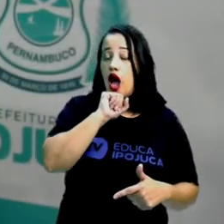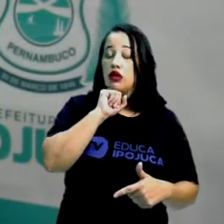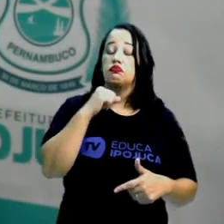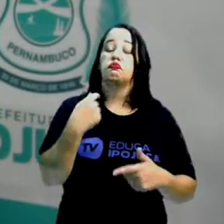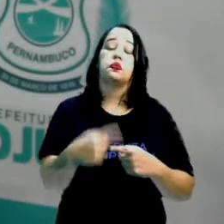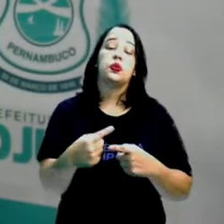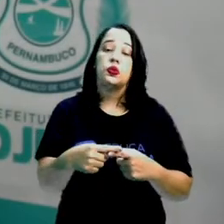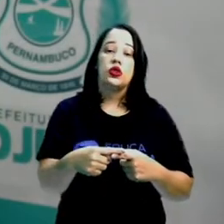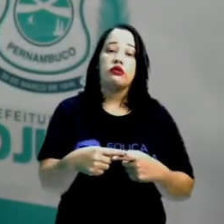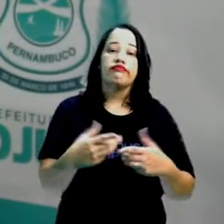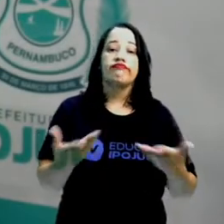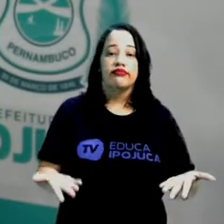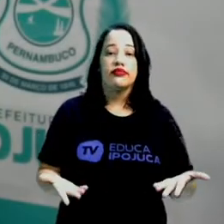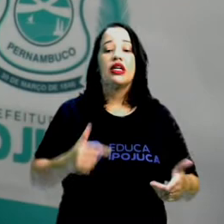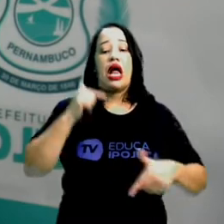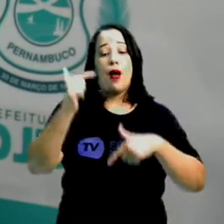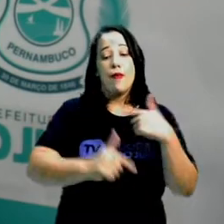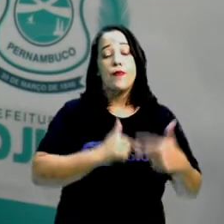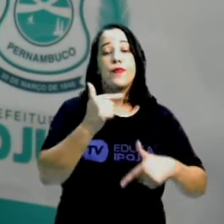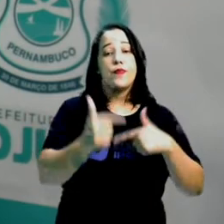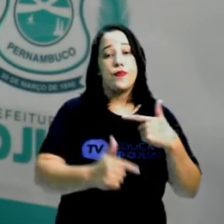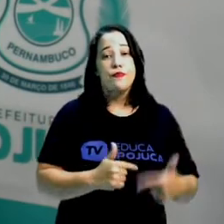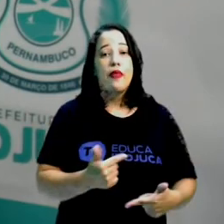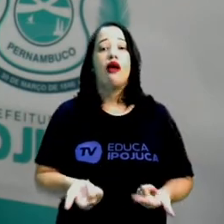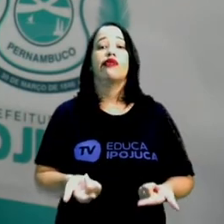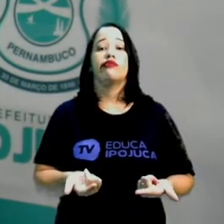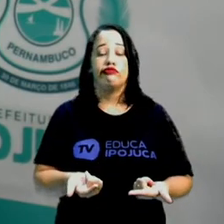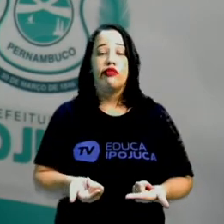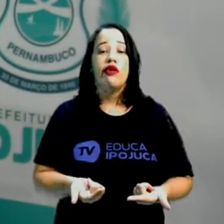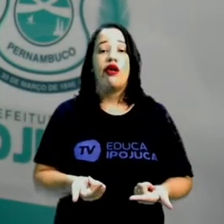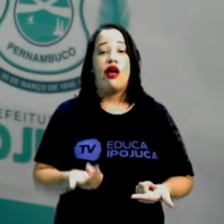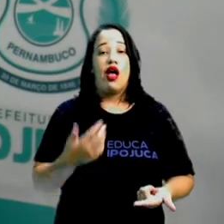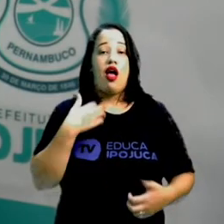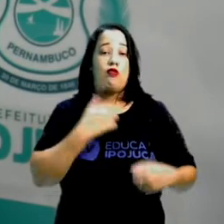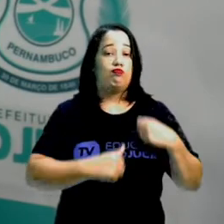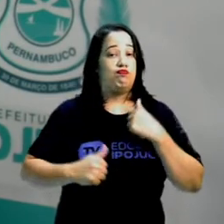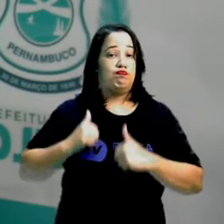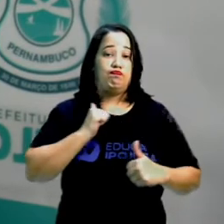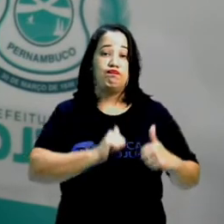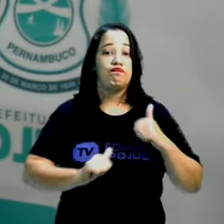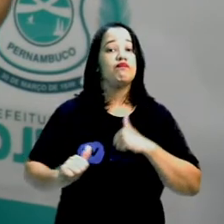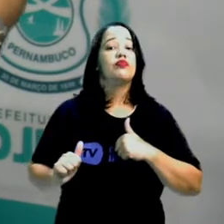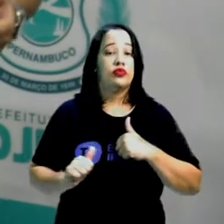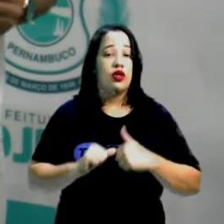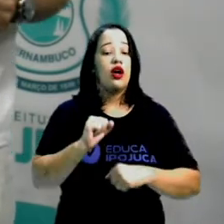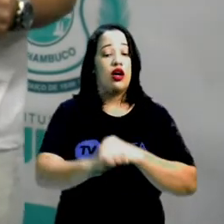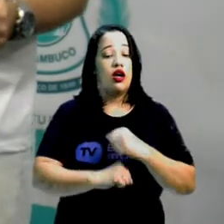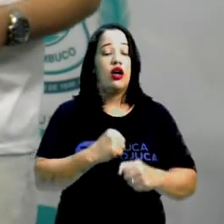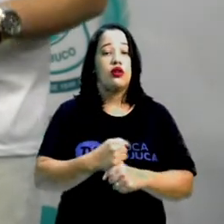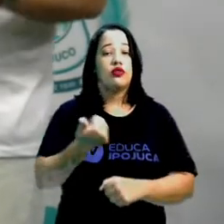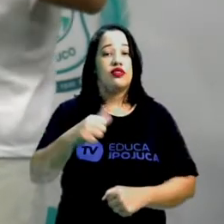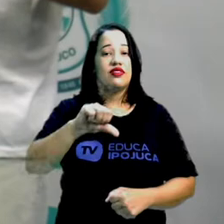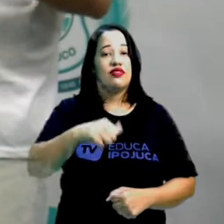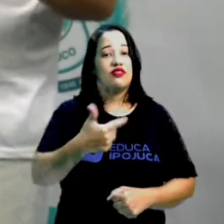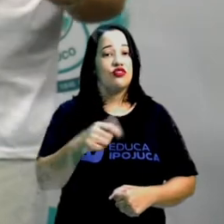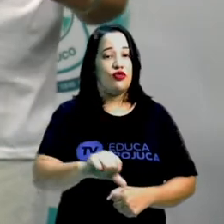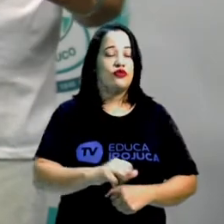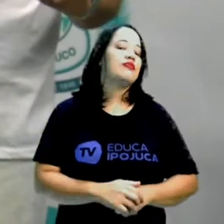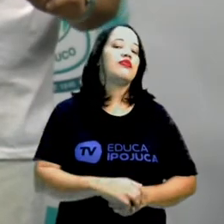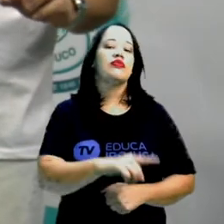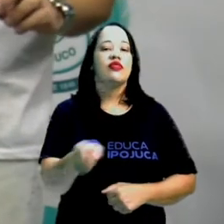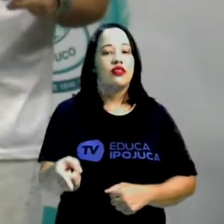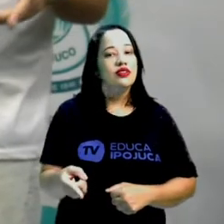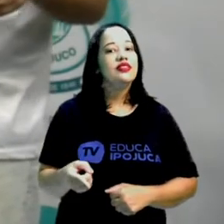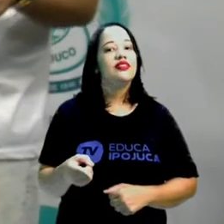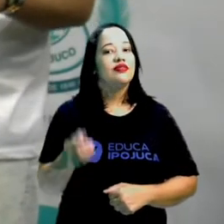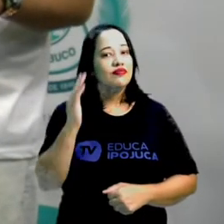procurando trabalho por causa da crise é de 29 certo então então vocês